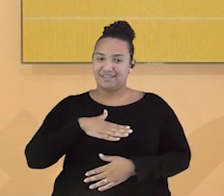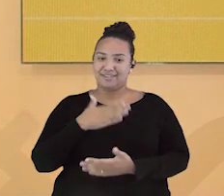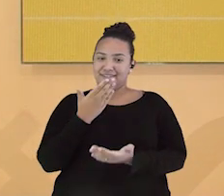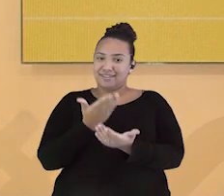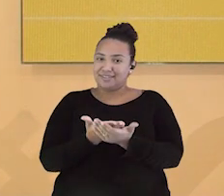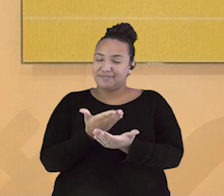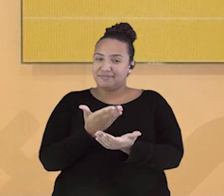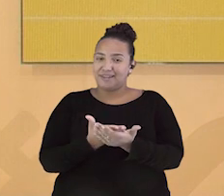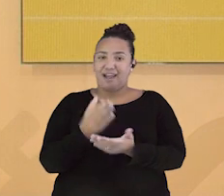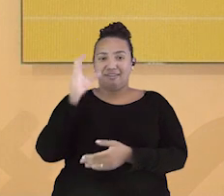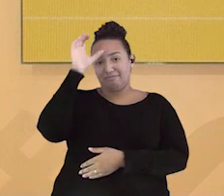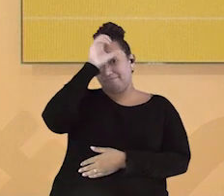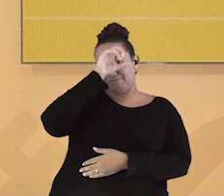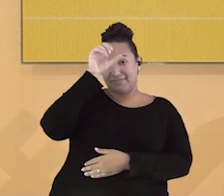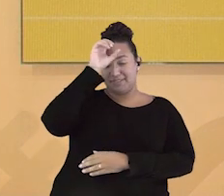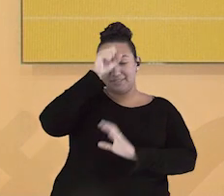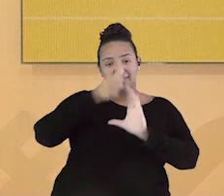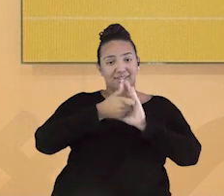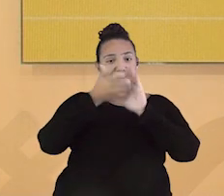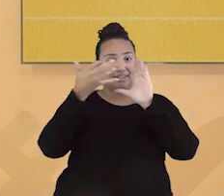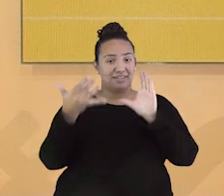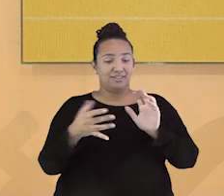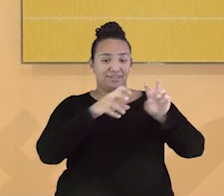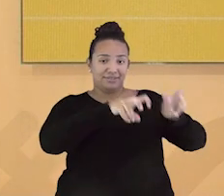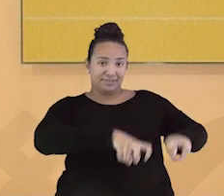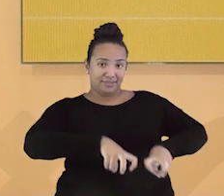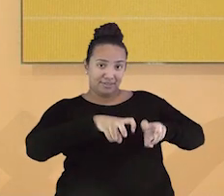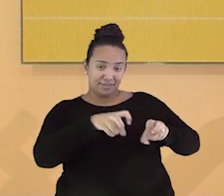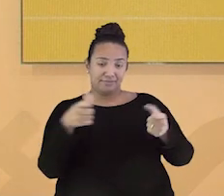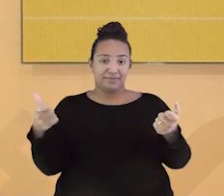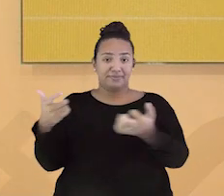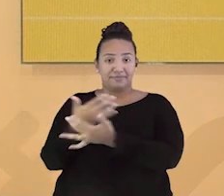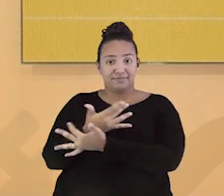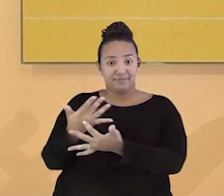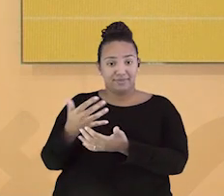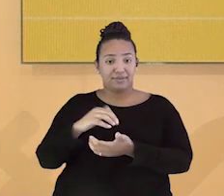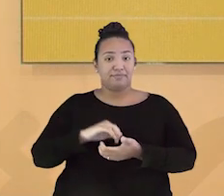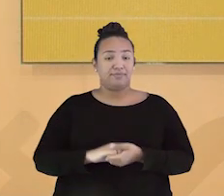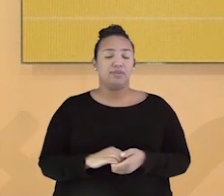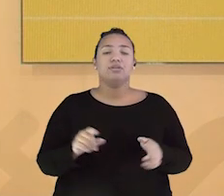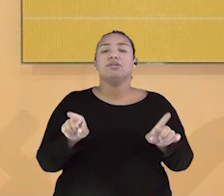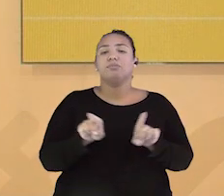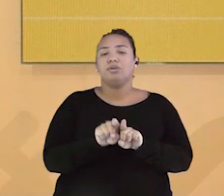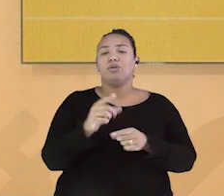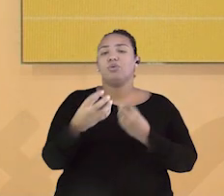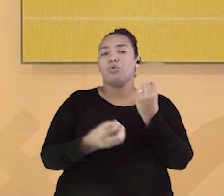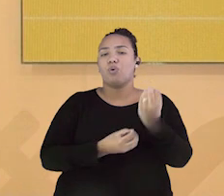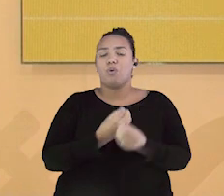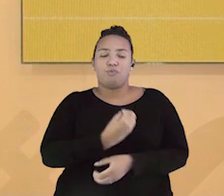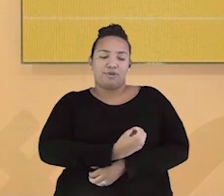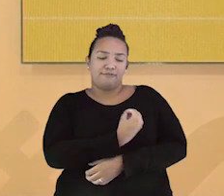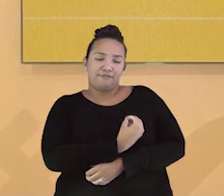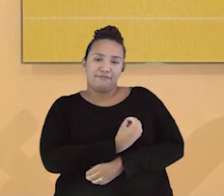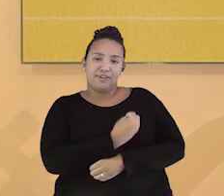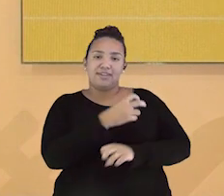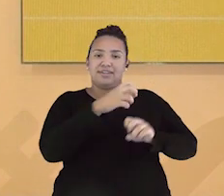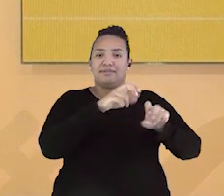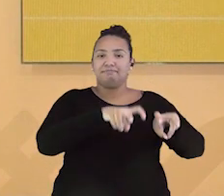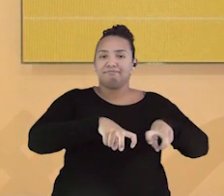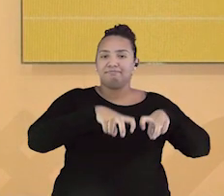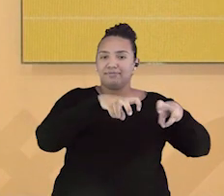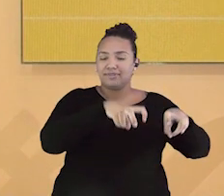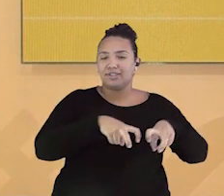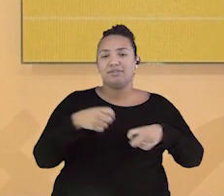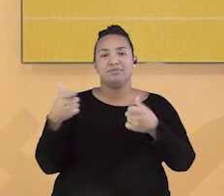parte do dia aprendendo sobre as características do campo e da cidade, e um pouco do modo de vida e de brincar das crianças que